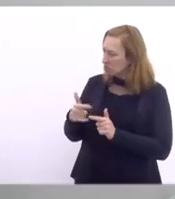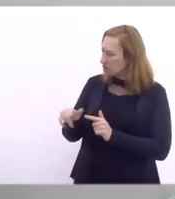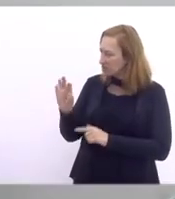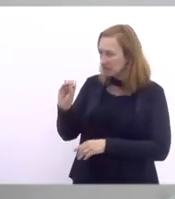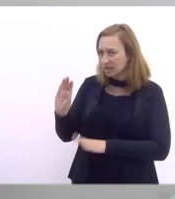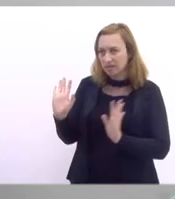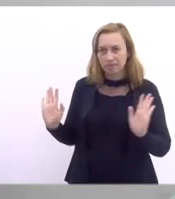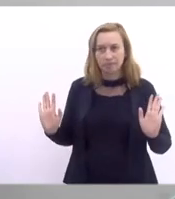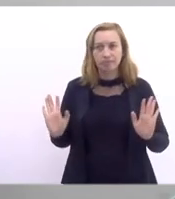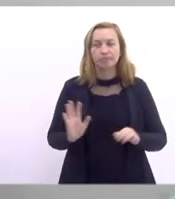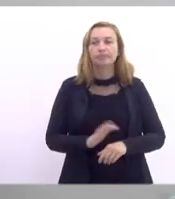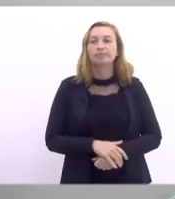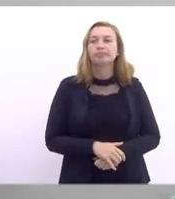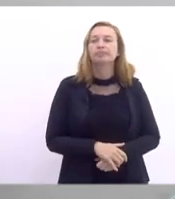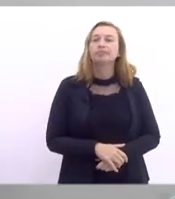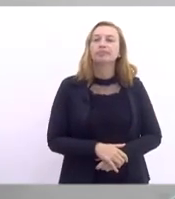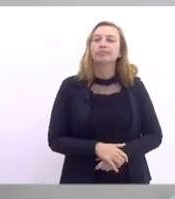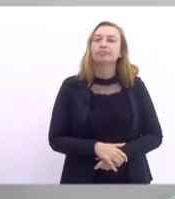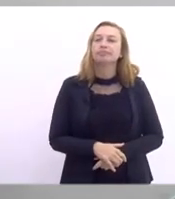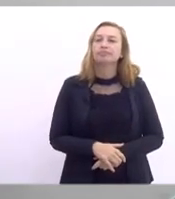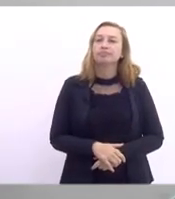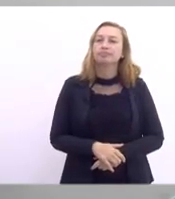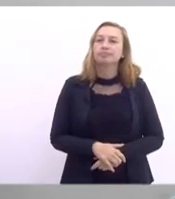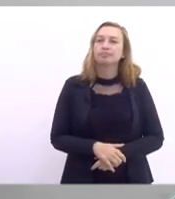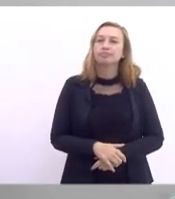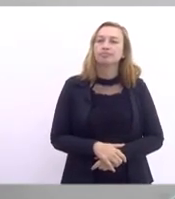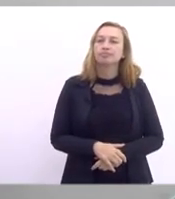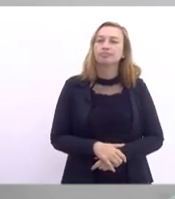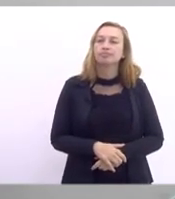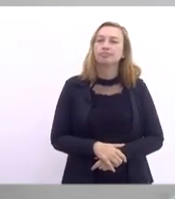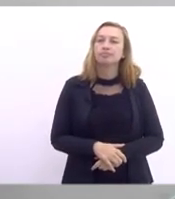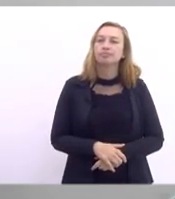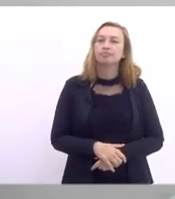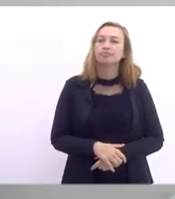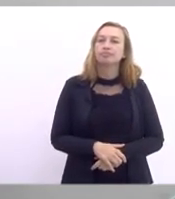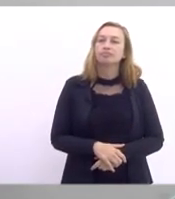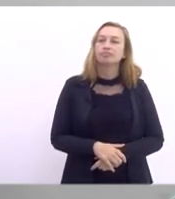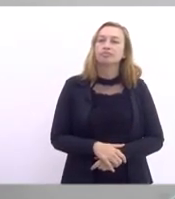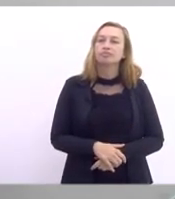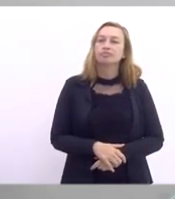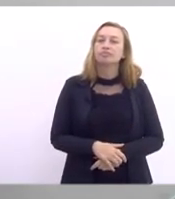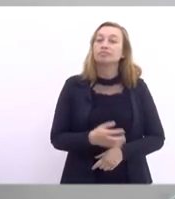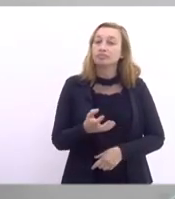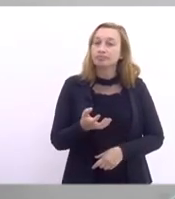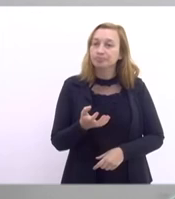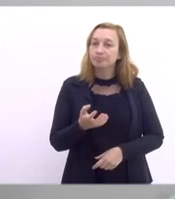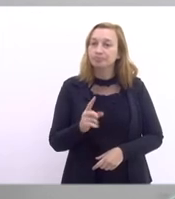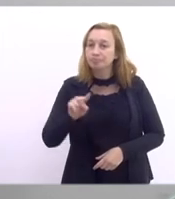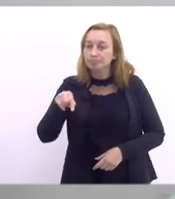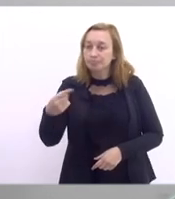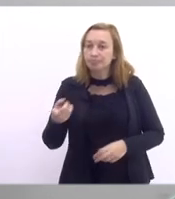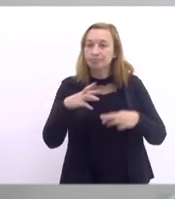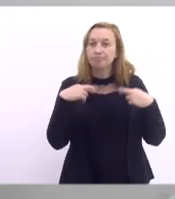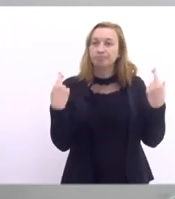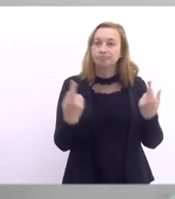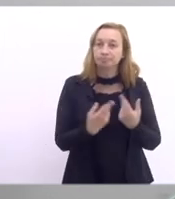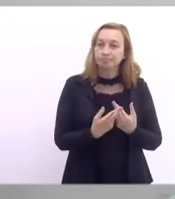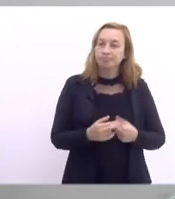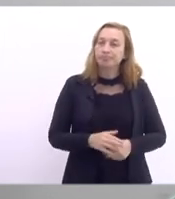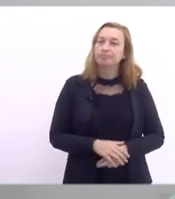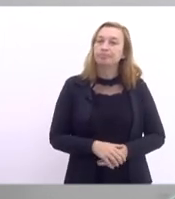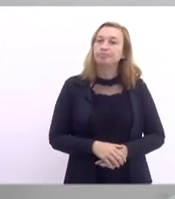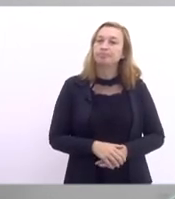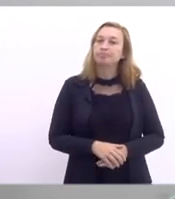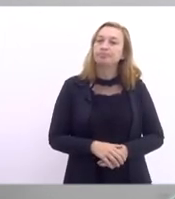Hora de problema é eu queria na próxima reunião